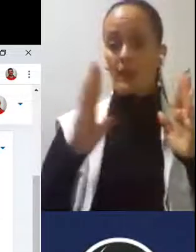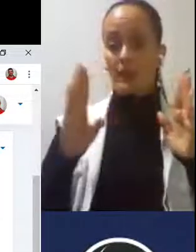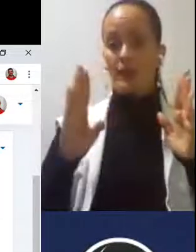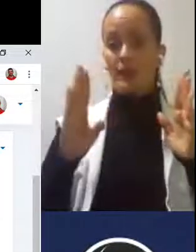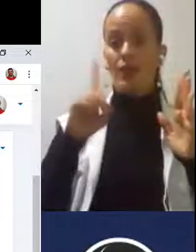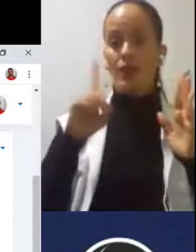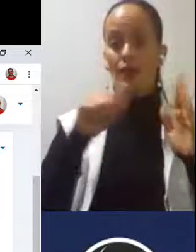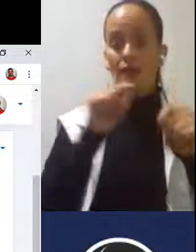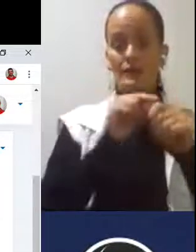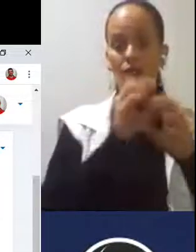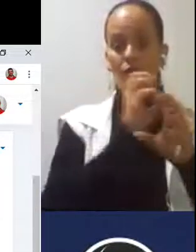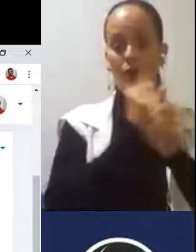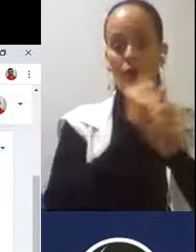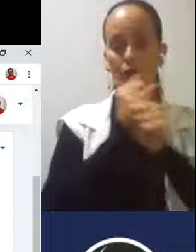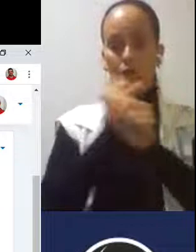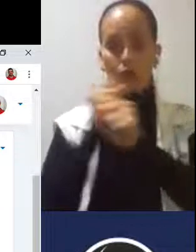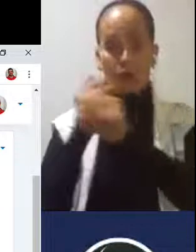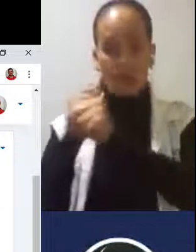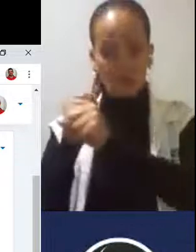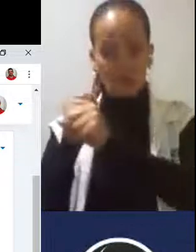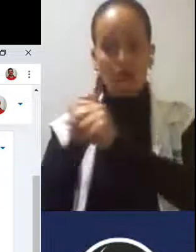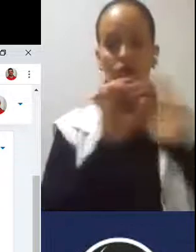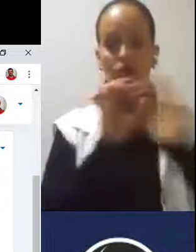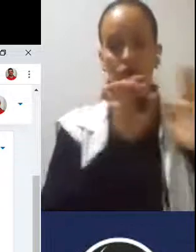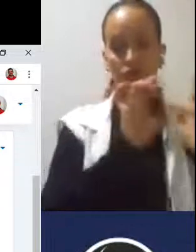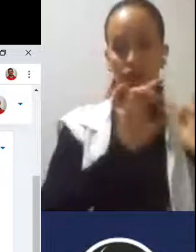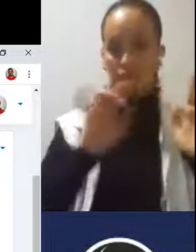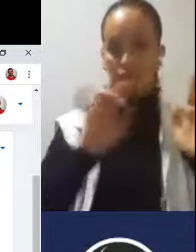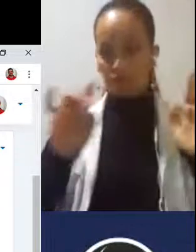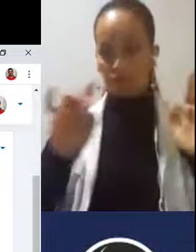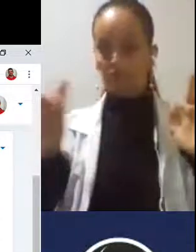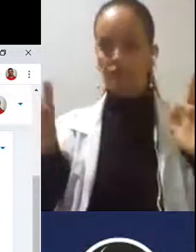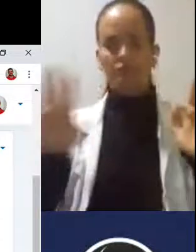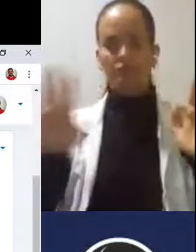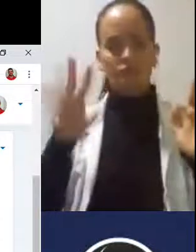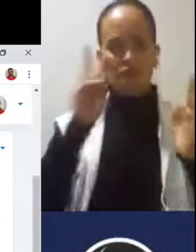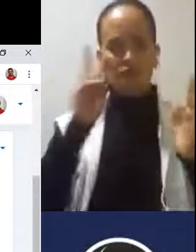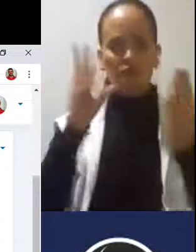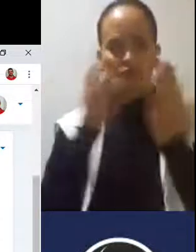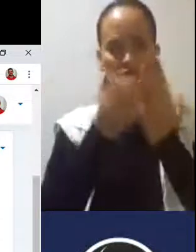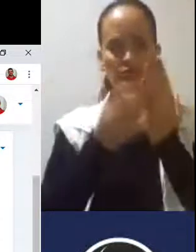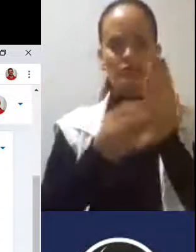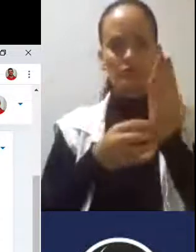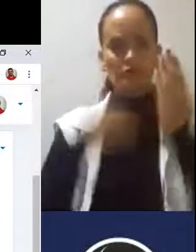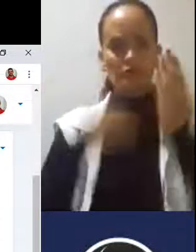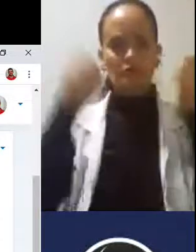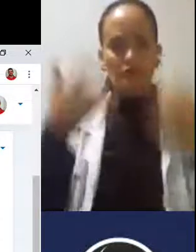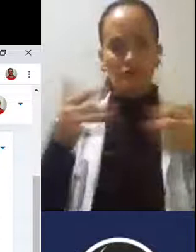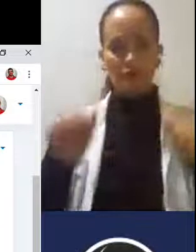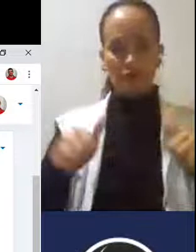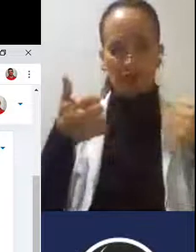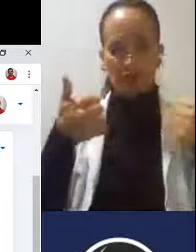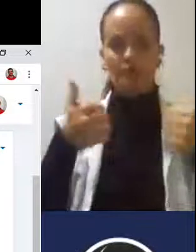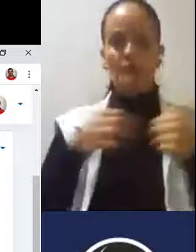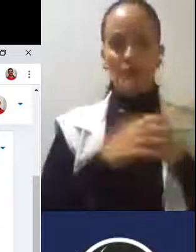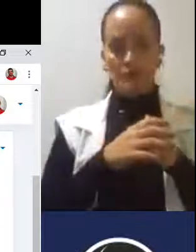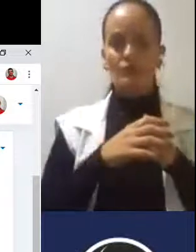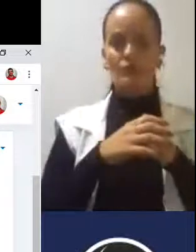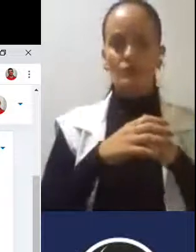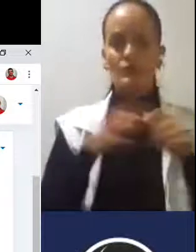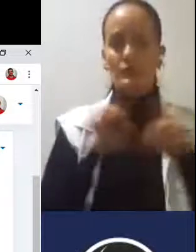aqui, no livro texto vocês têm um exemplo, né, utilizando essa fórmula, que eu acho mais complicado. Se for apenas 2